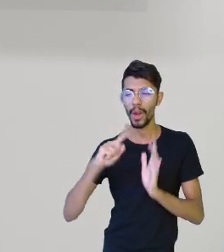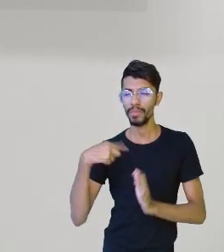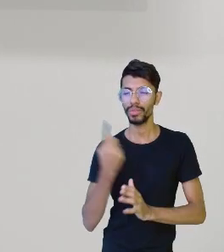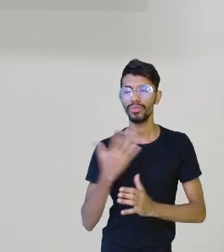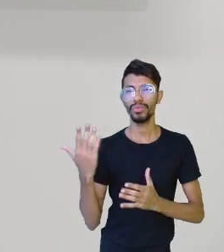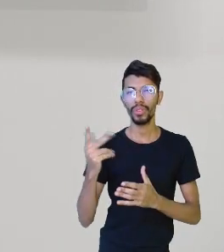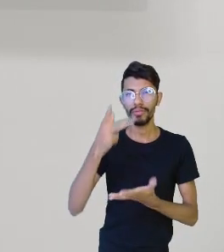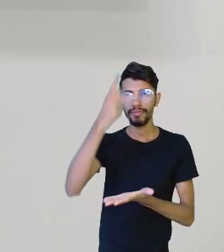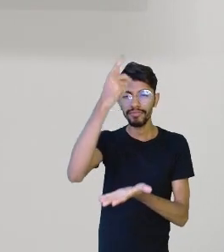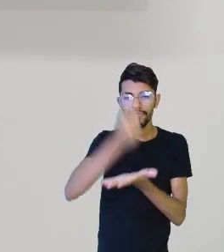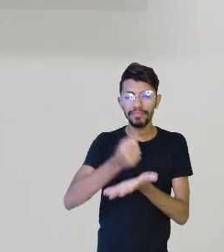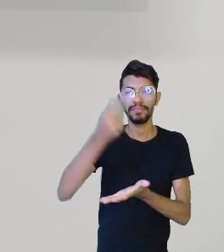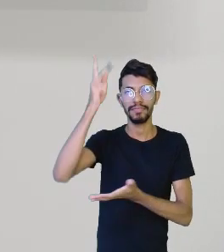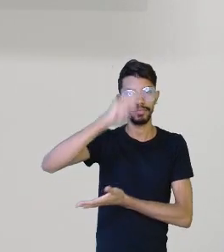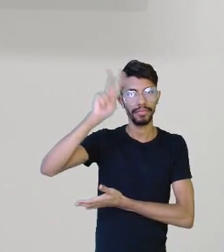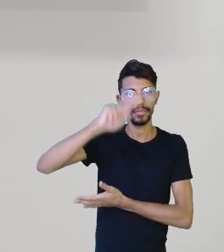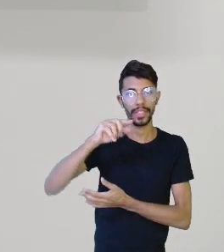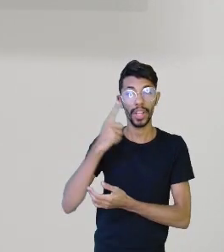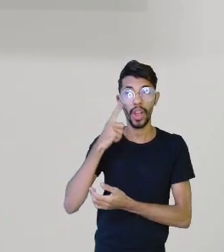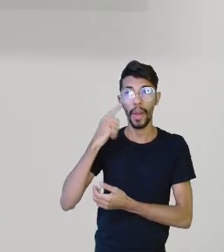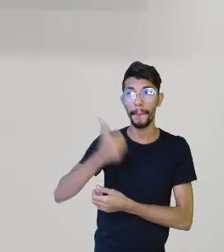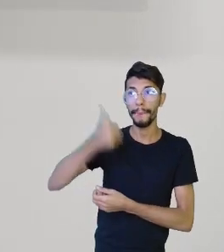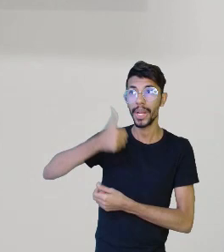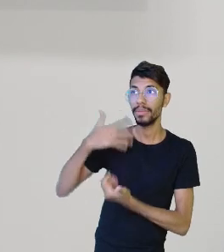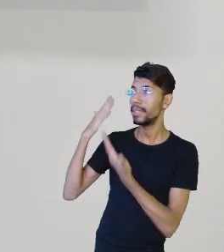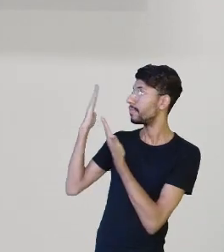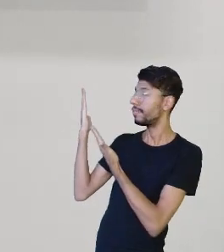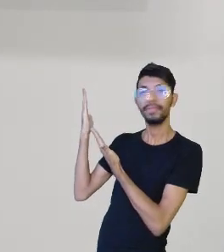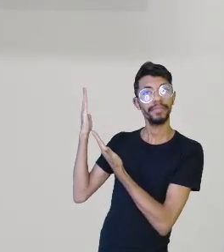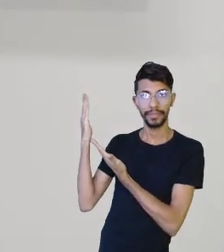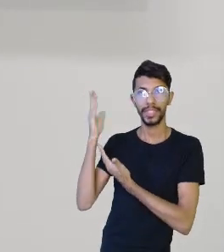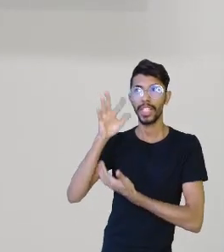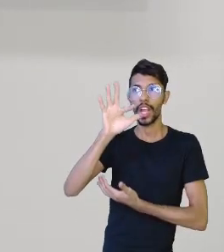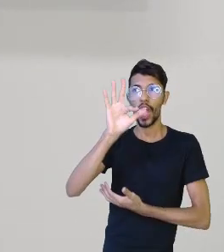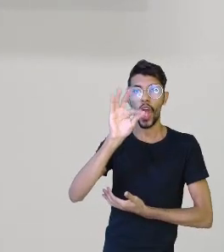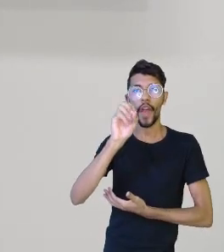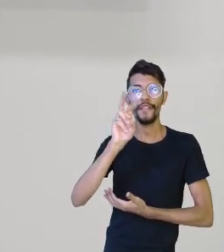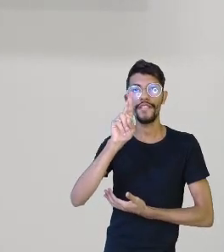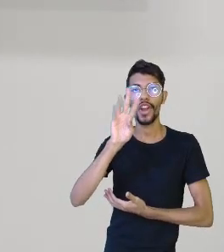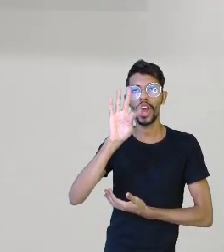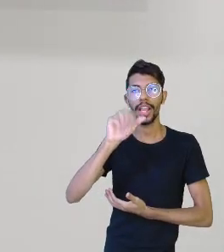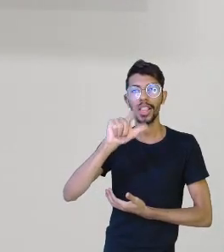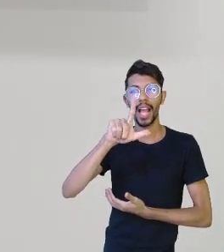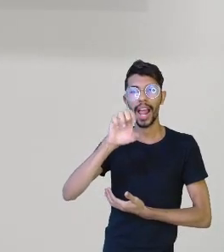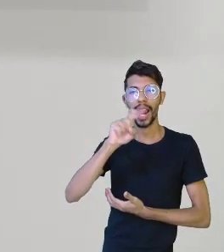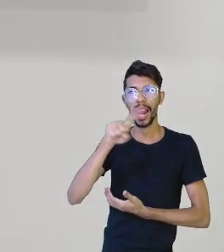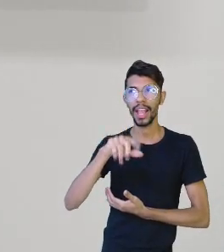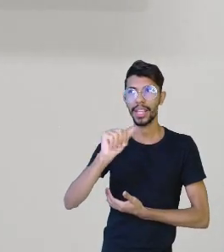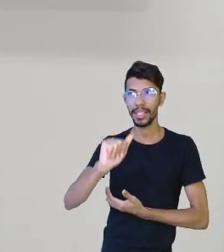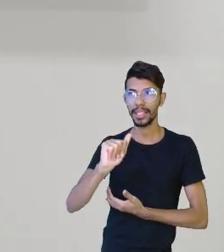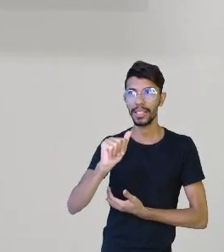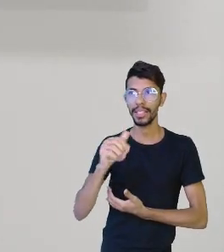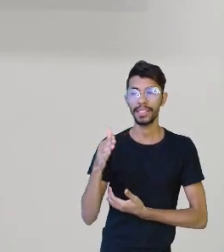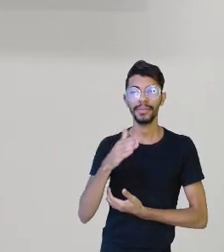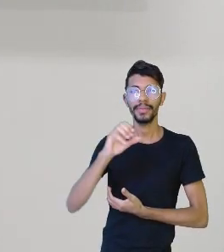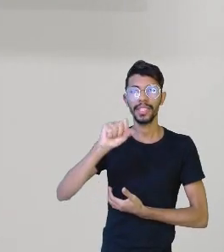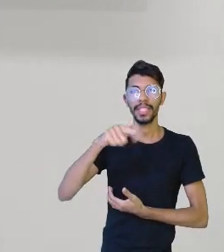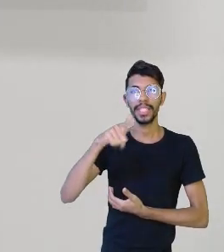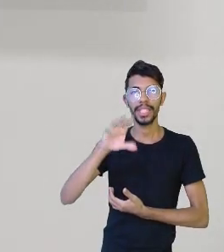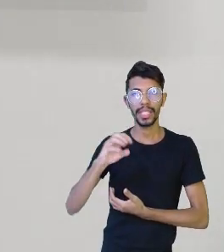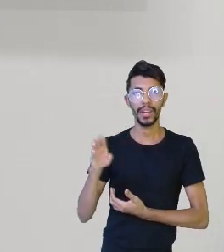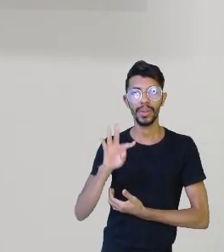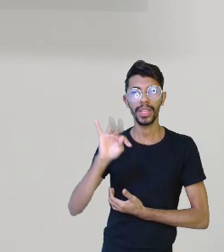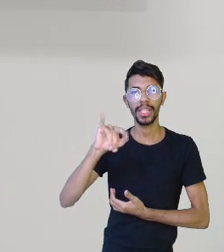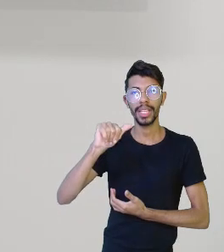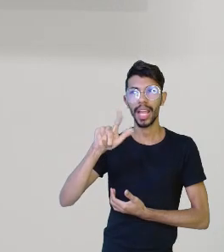Nosso primeiro ponto de parada vai ser a Fortaleza de São Tiago das Cinco Pontas. Ei,